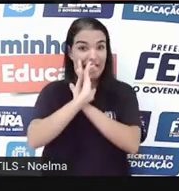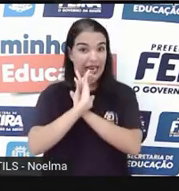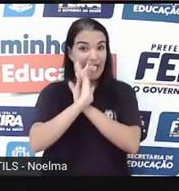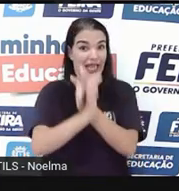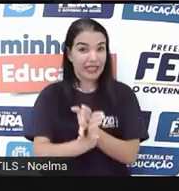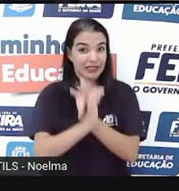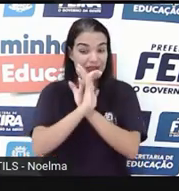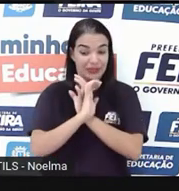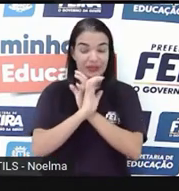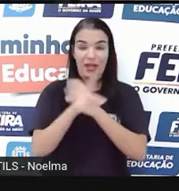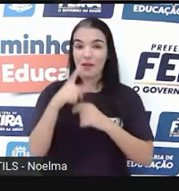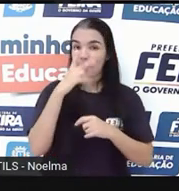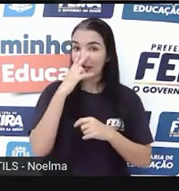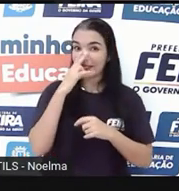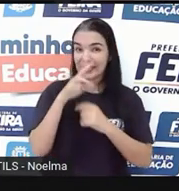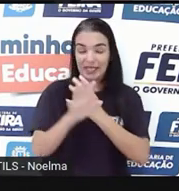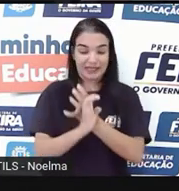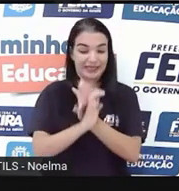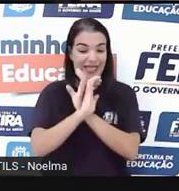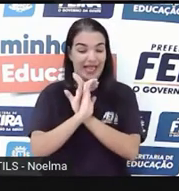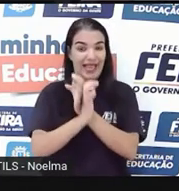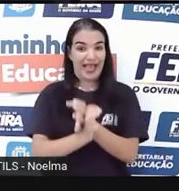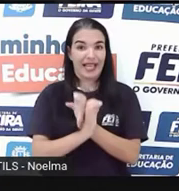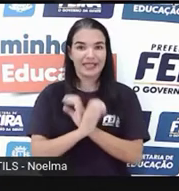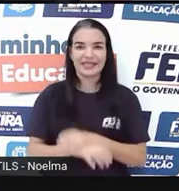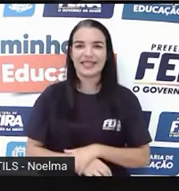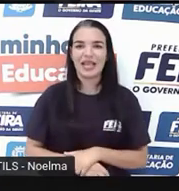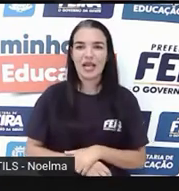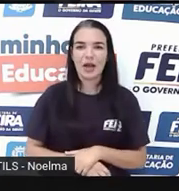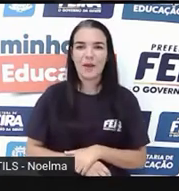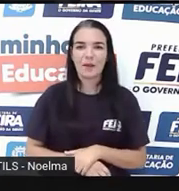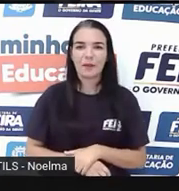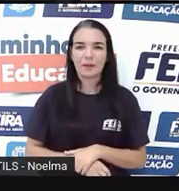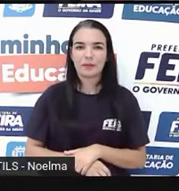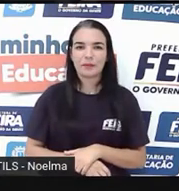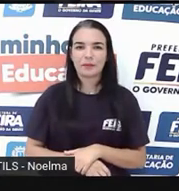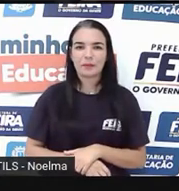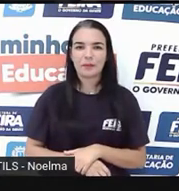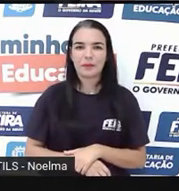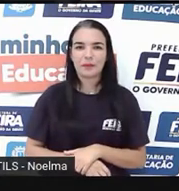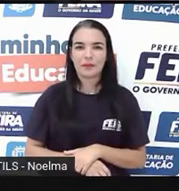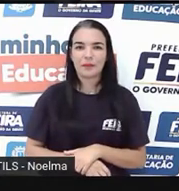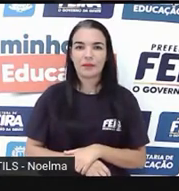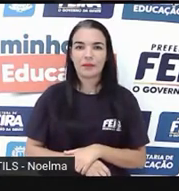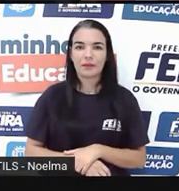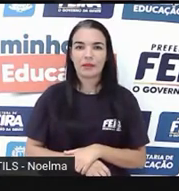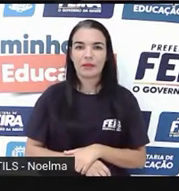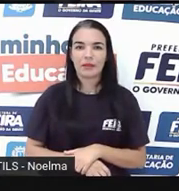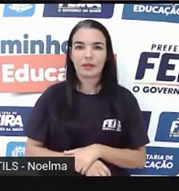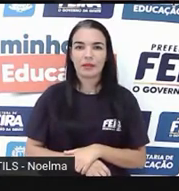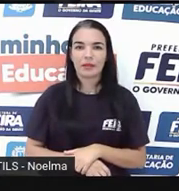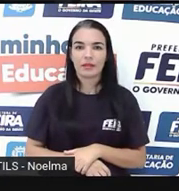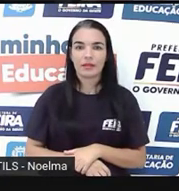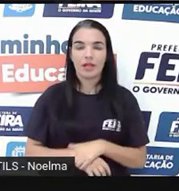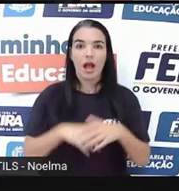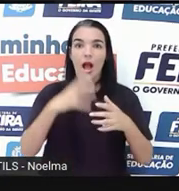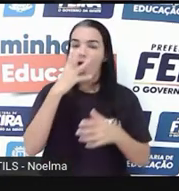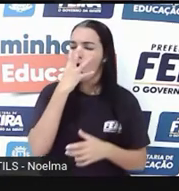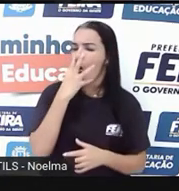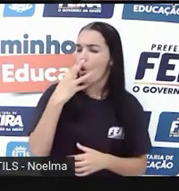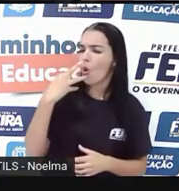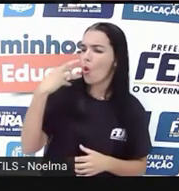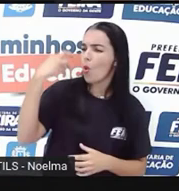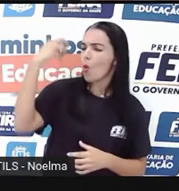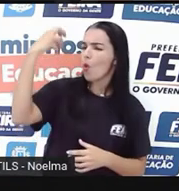esqueleto? Dance. How like a werewolf. Weave como um